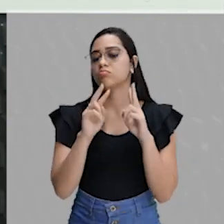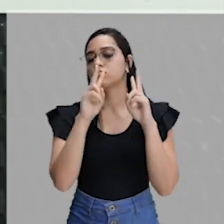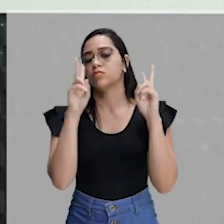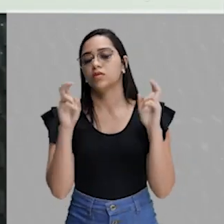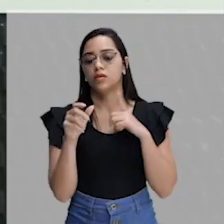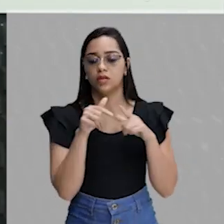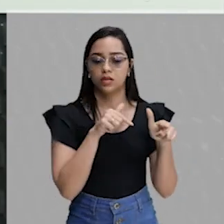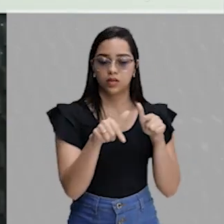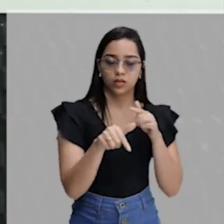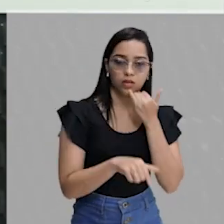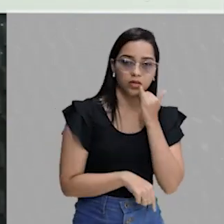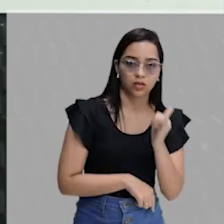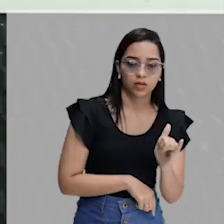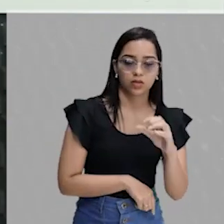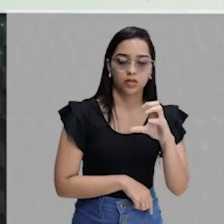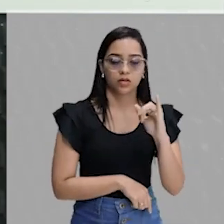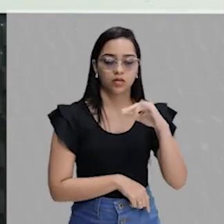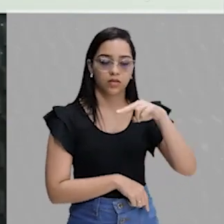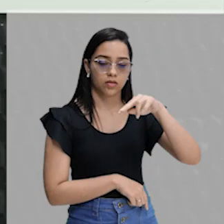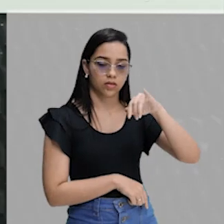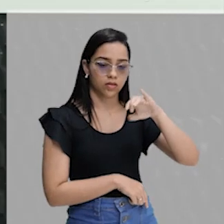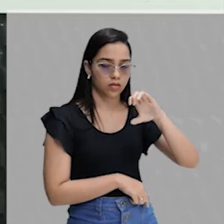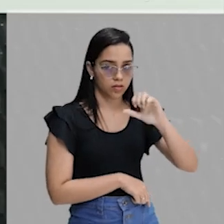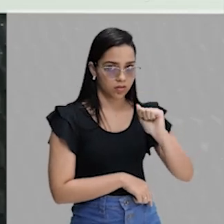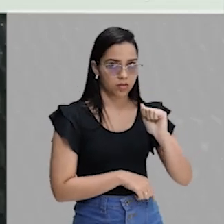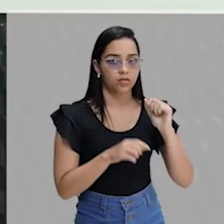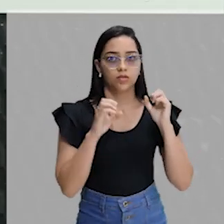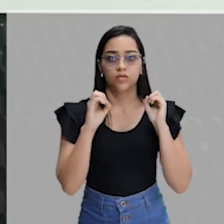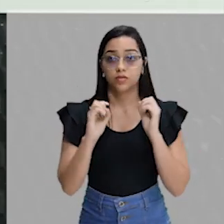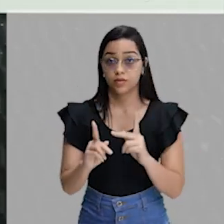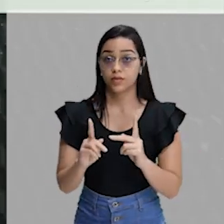como energia cinética, tá ok?